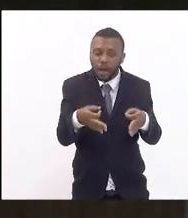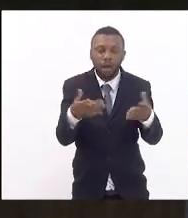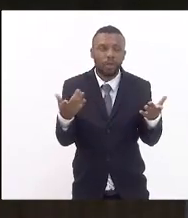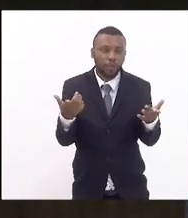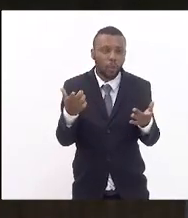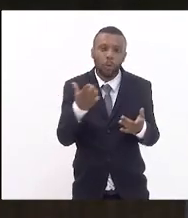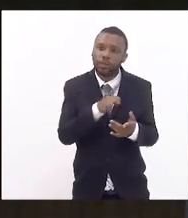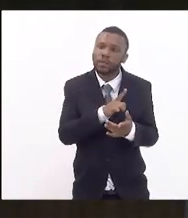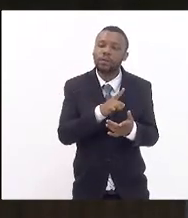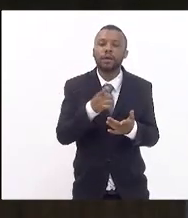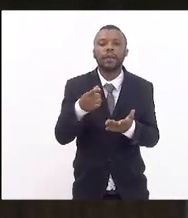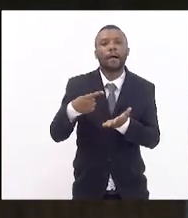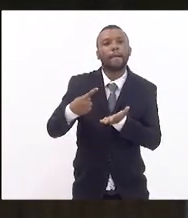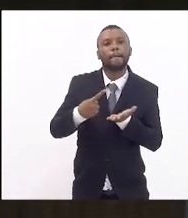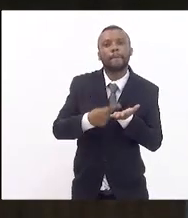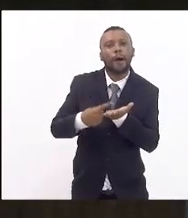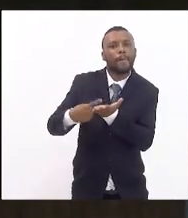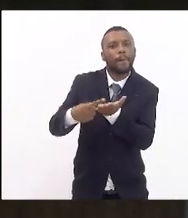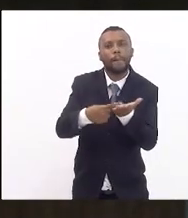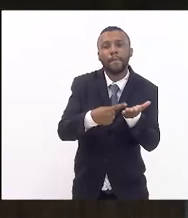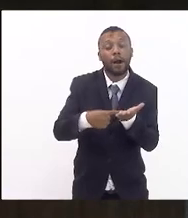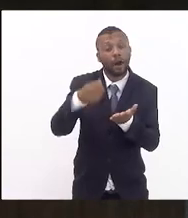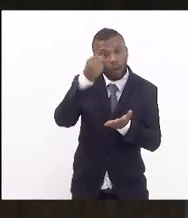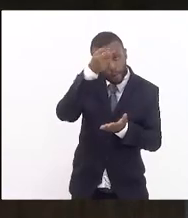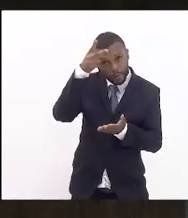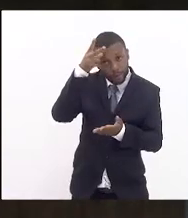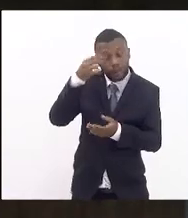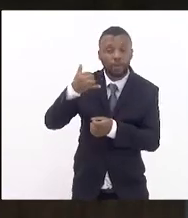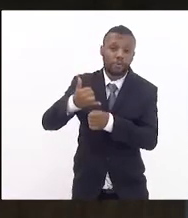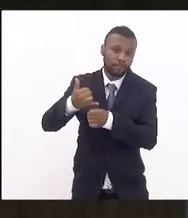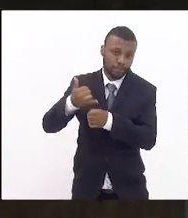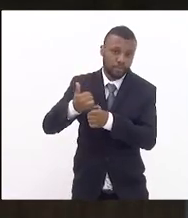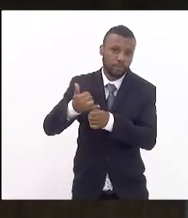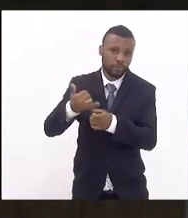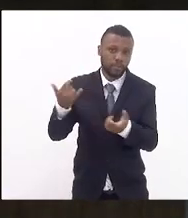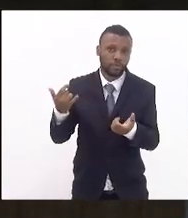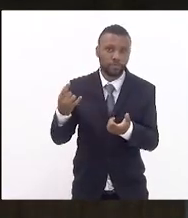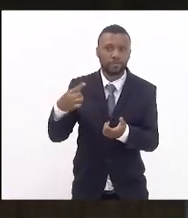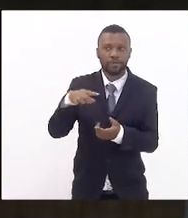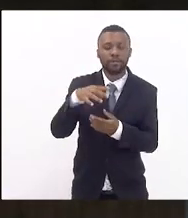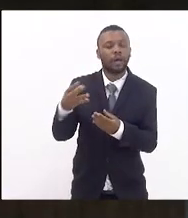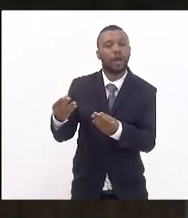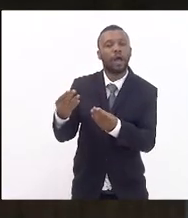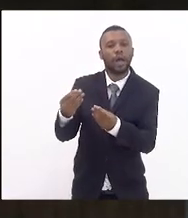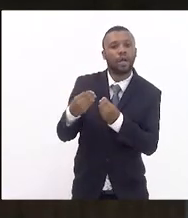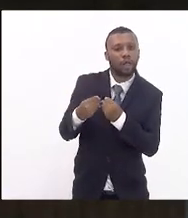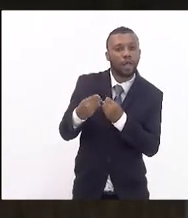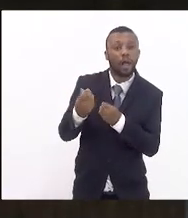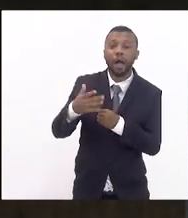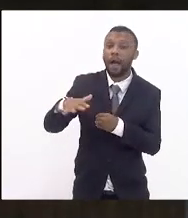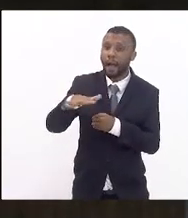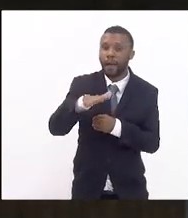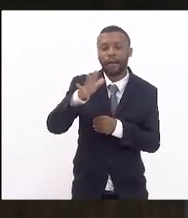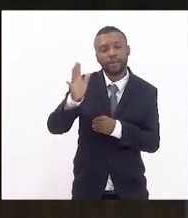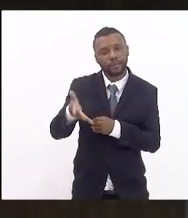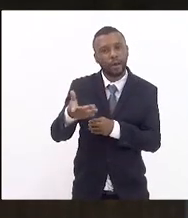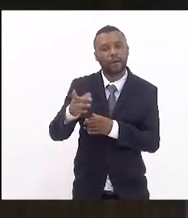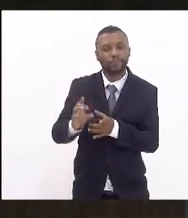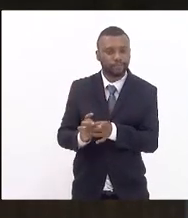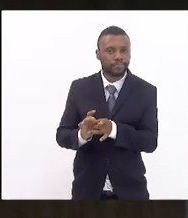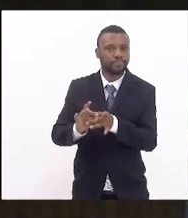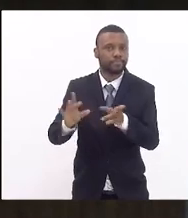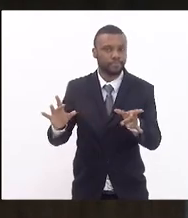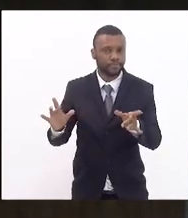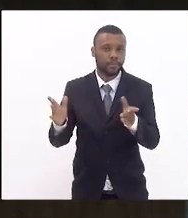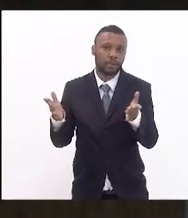prosperaram aquelas tratativas com a Prefeitura de Volta Redonda. Vossa Excelência atuou, interveio, a área já foi disponibilizada, e a